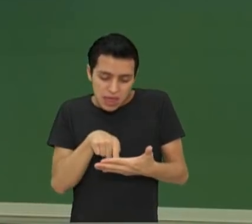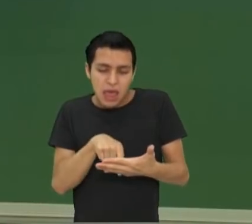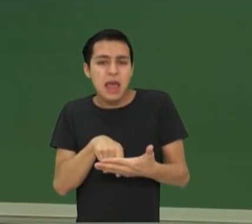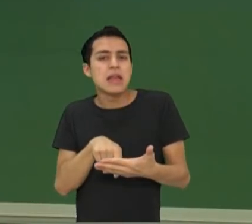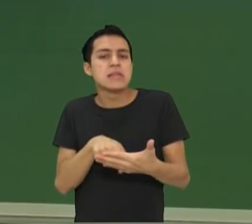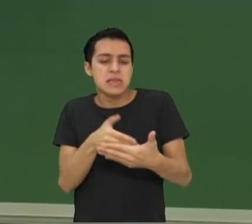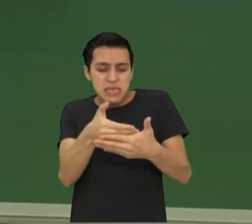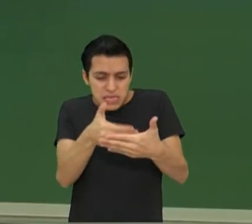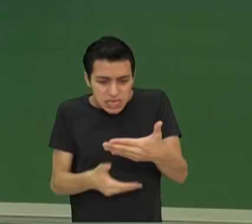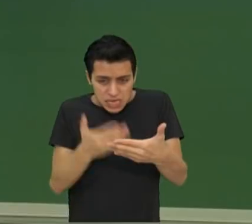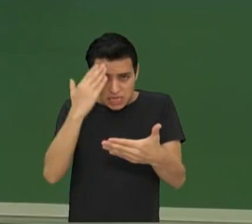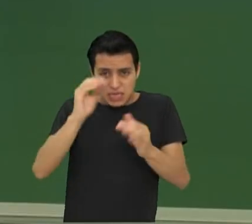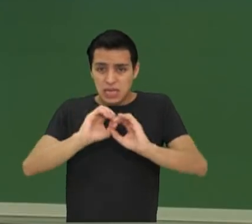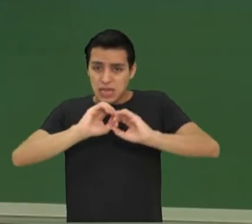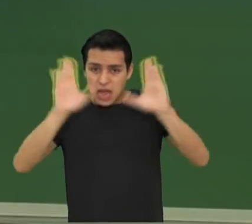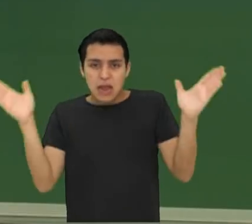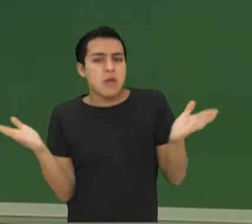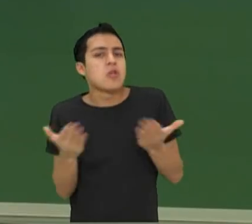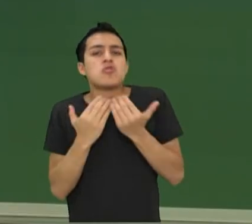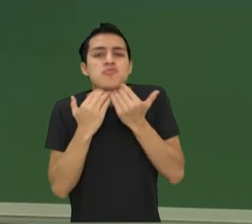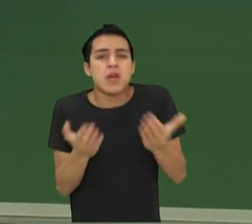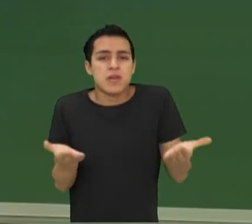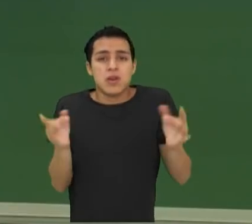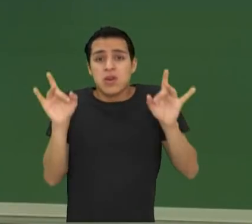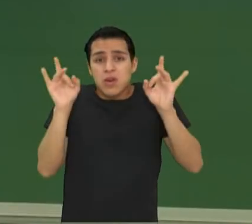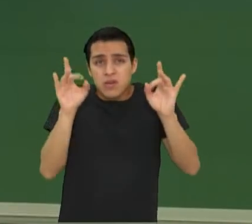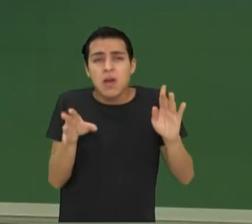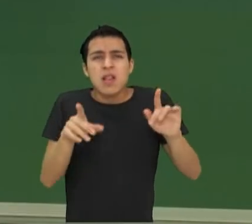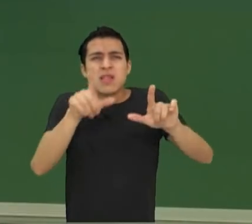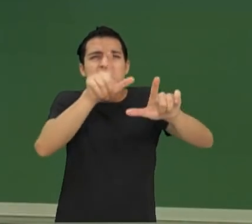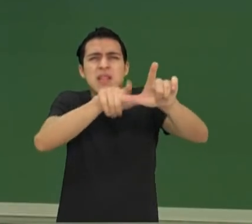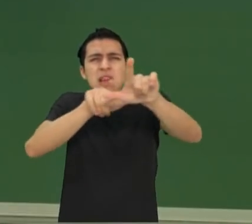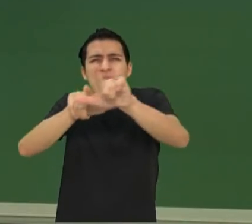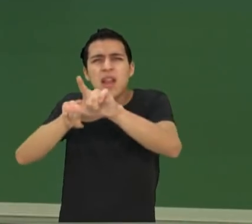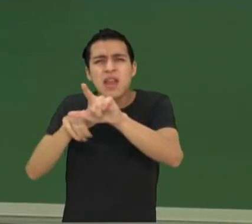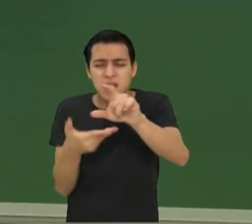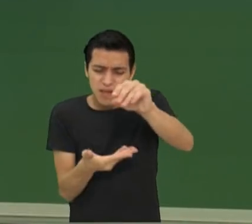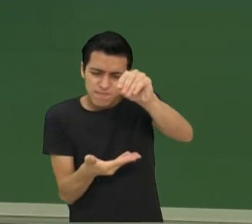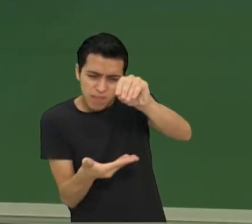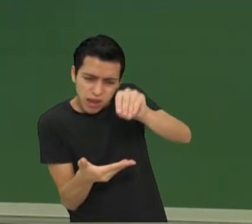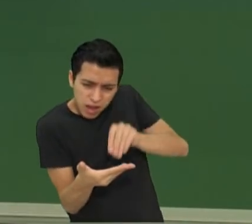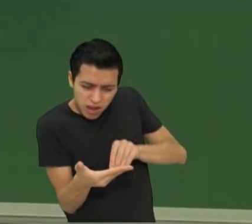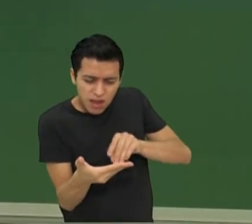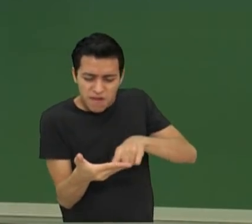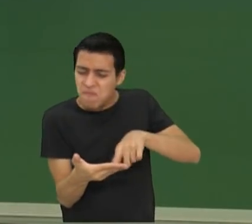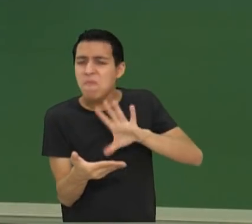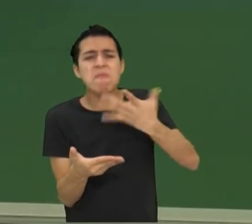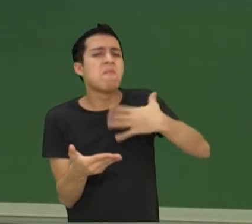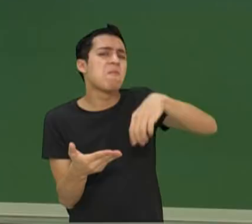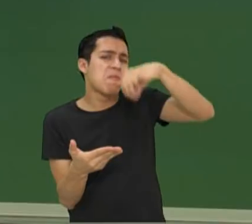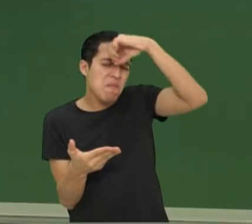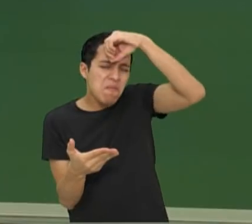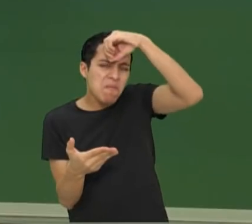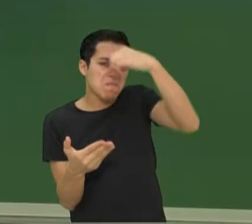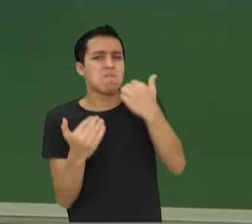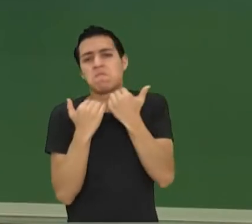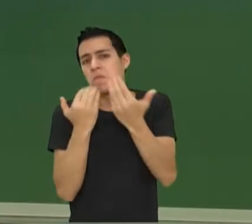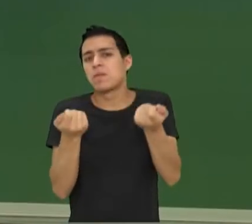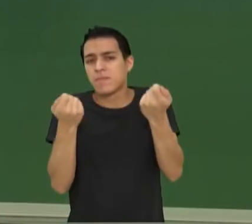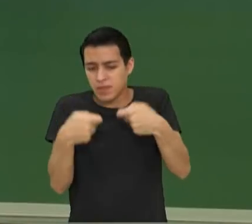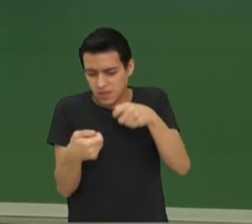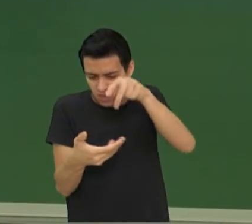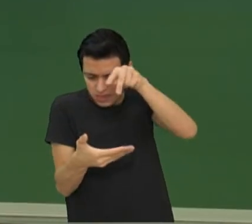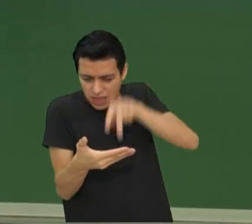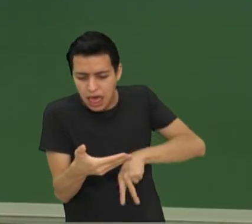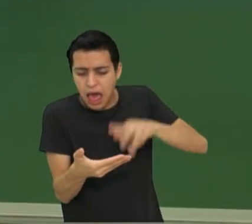e entenda essa anotação. Não adianta você colocar letras e números aí no seu caderno e não saber nem o que está acontecendo. Então,